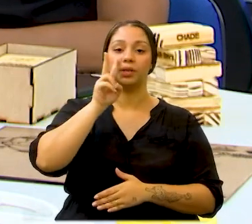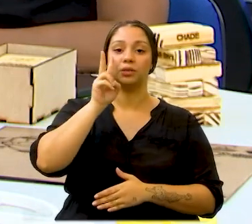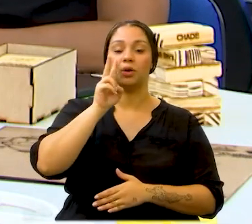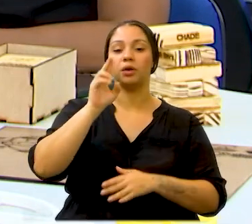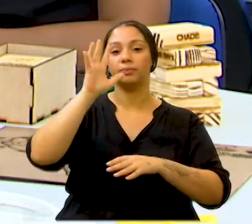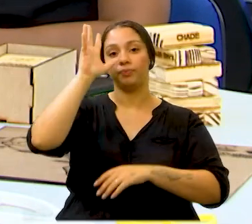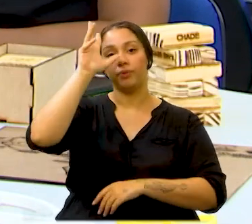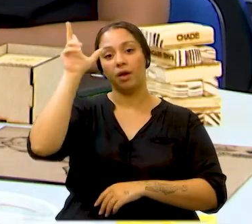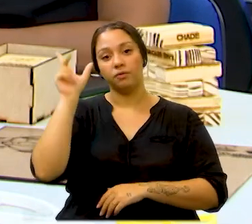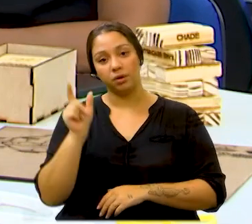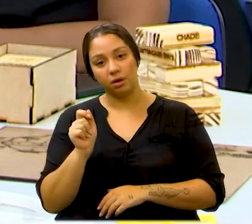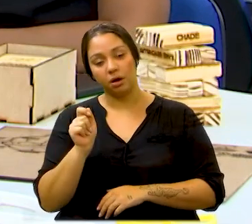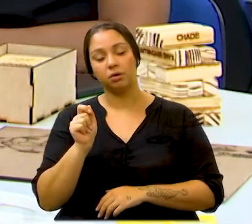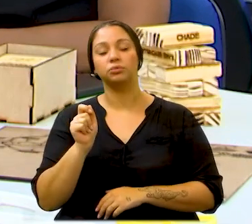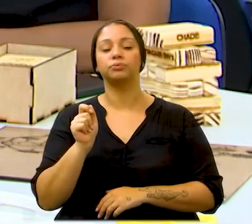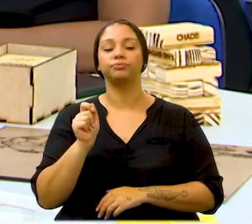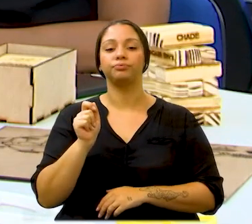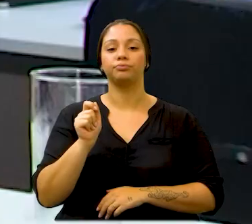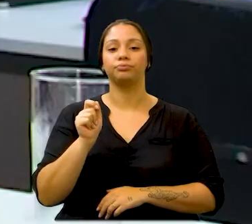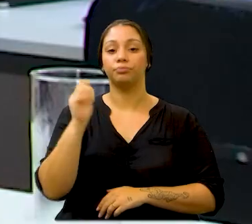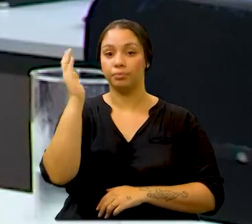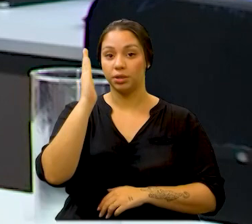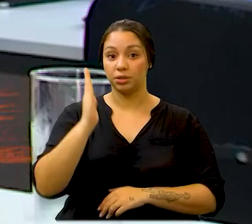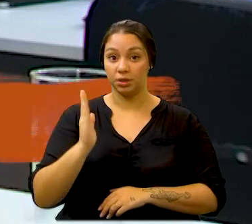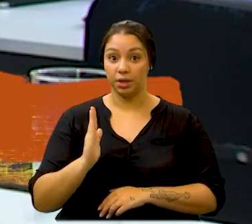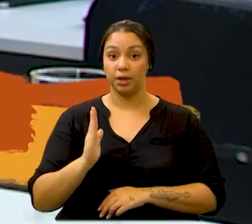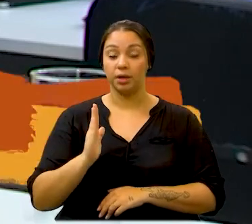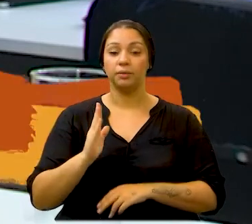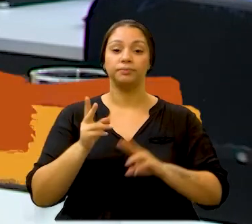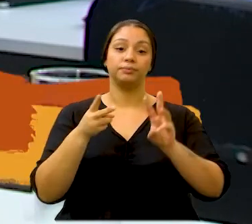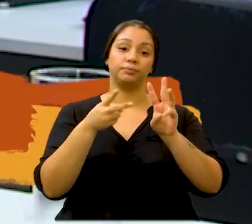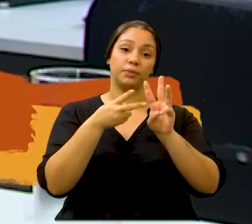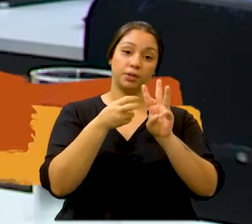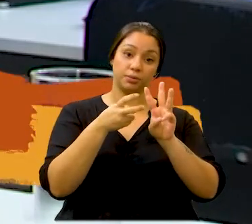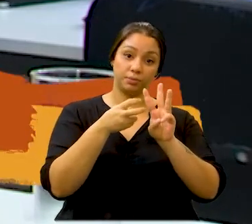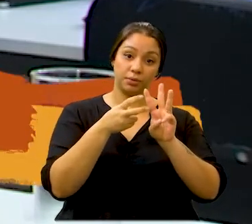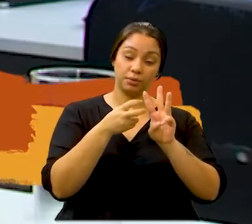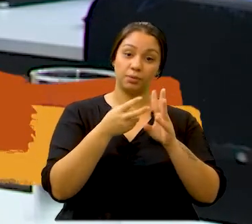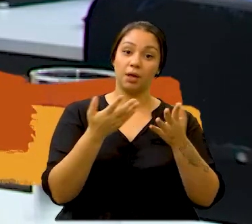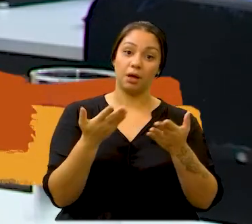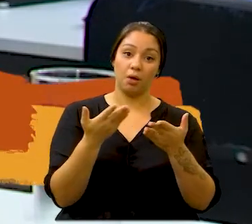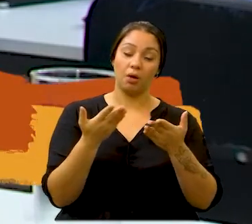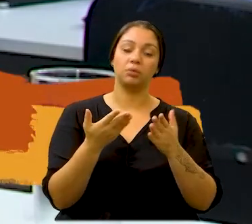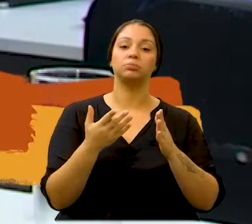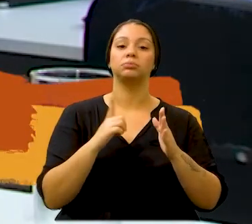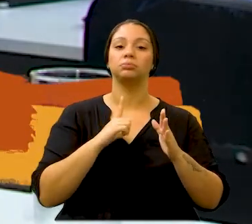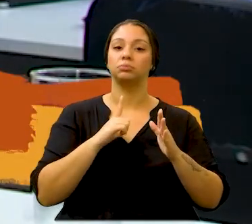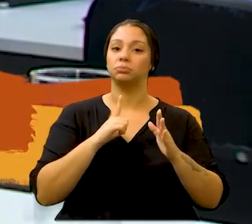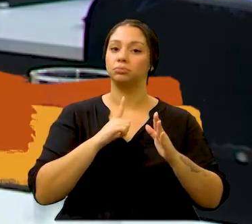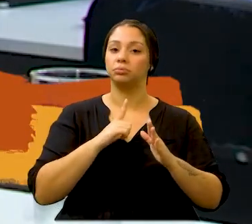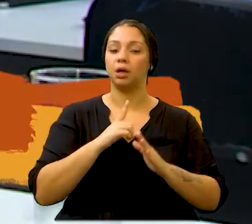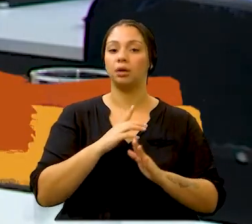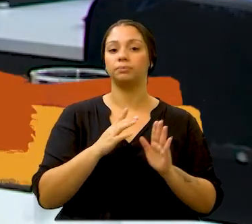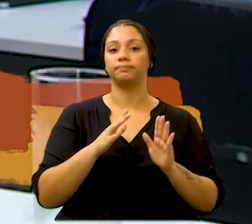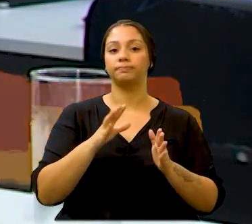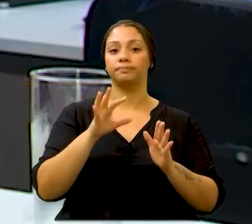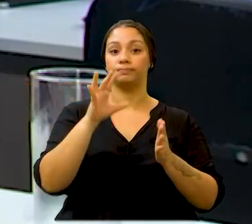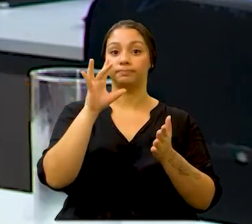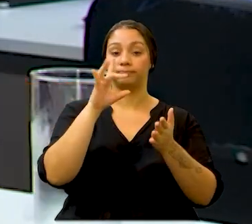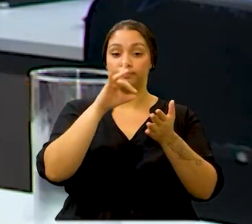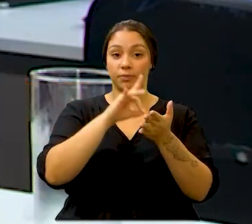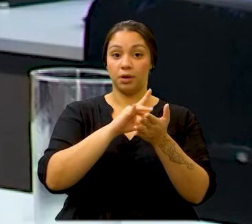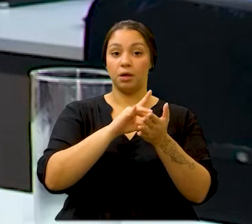africana, afro-brasileira e indígena, né. Respondendo aí, né, como instituição de ensino, a nossa Lei